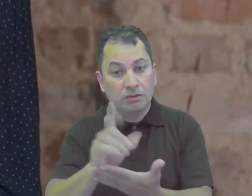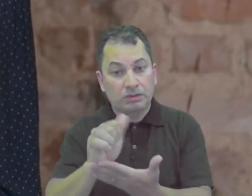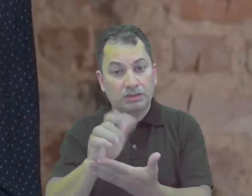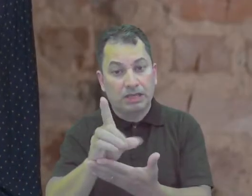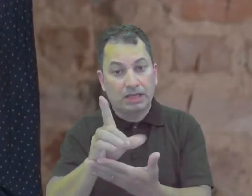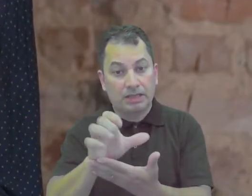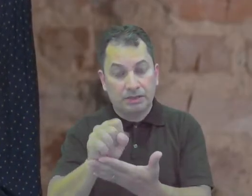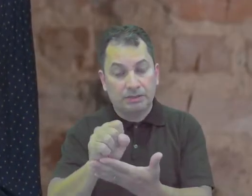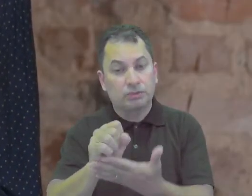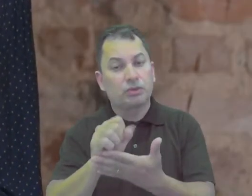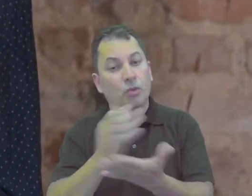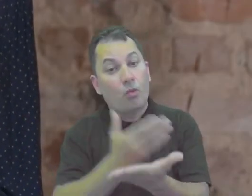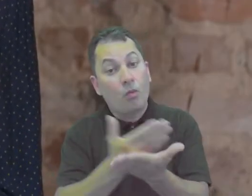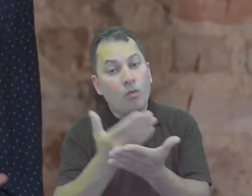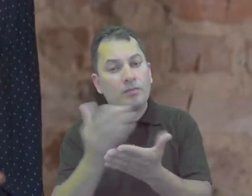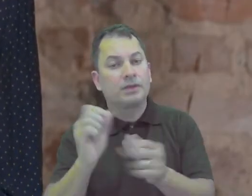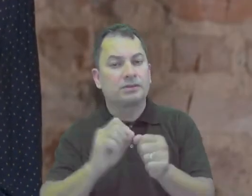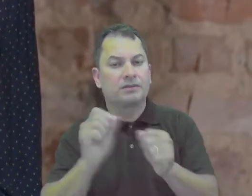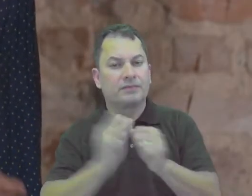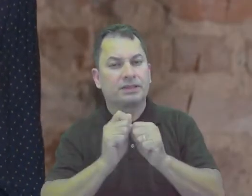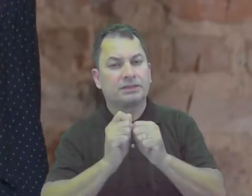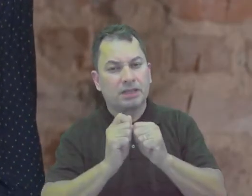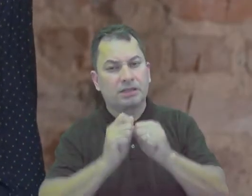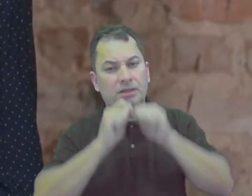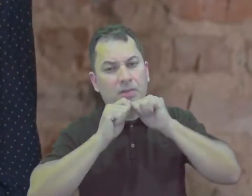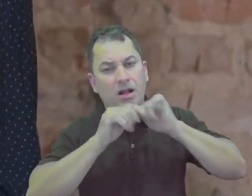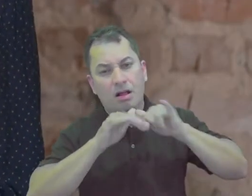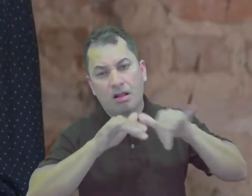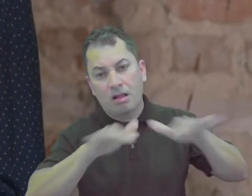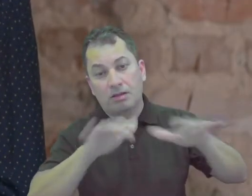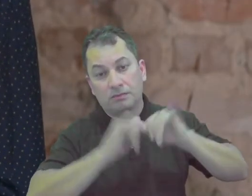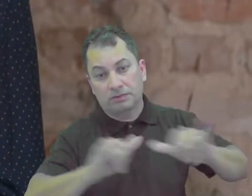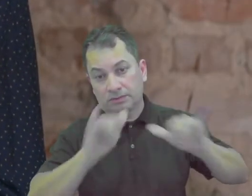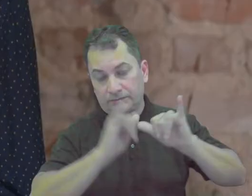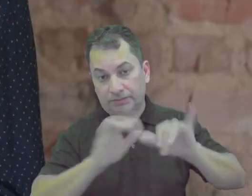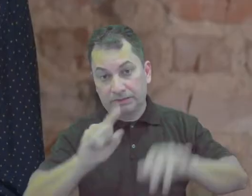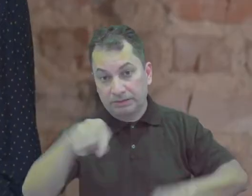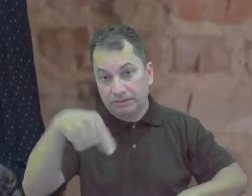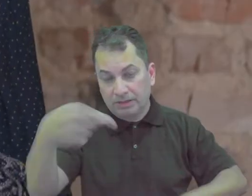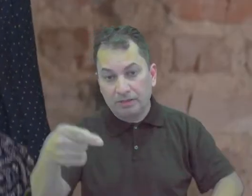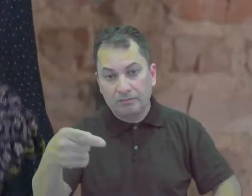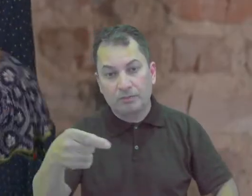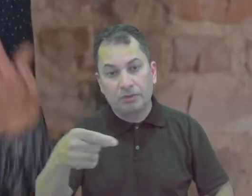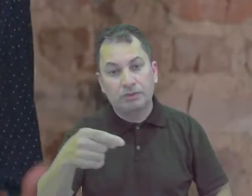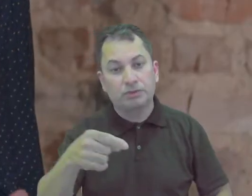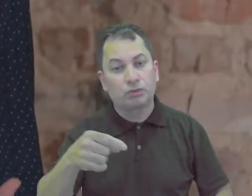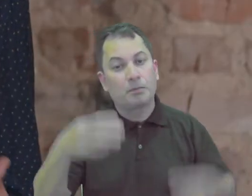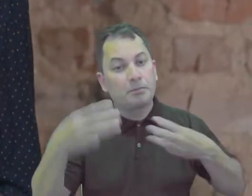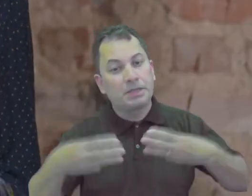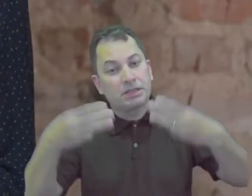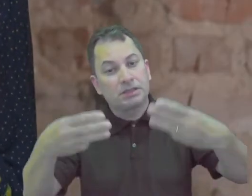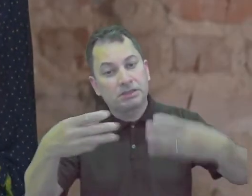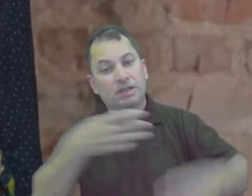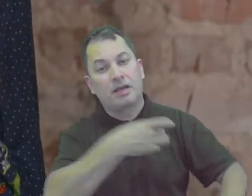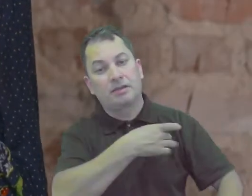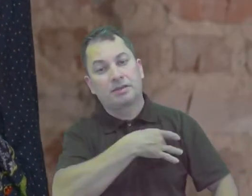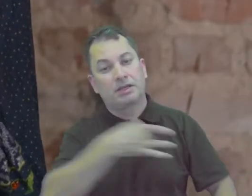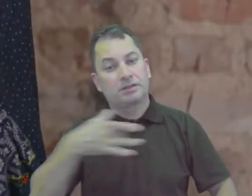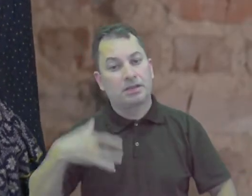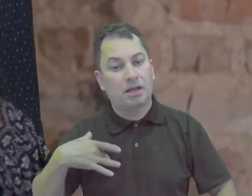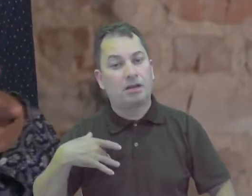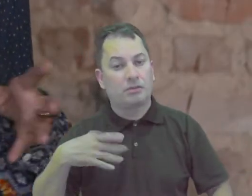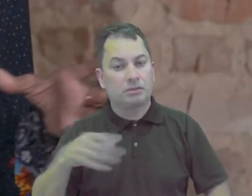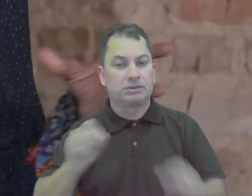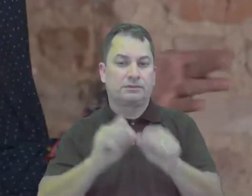aí, o Ministério da Saúde veio acompanhando depois essas informações. Só que esse levantamento, ele não tem